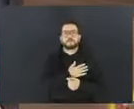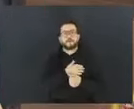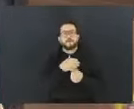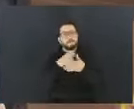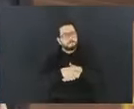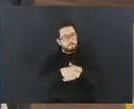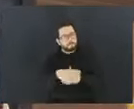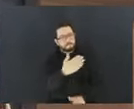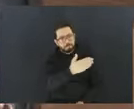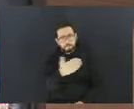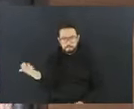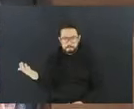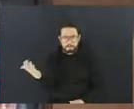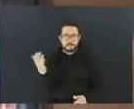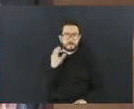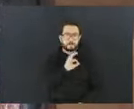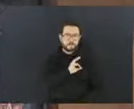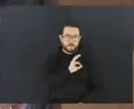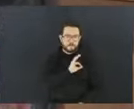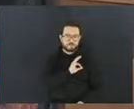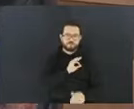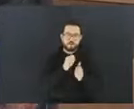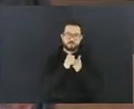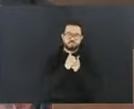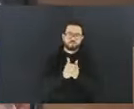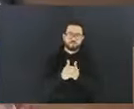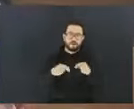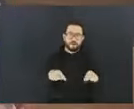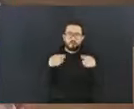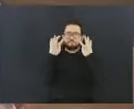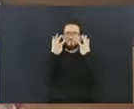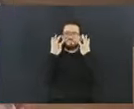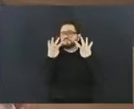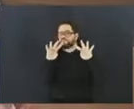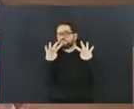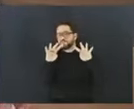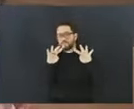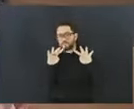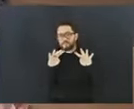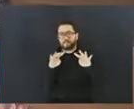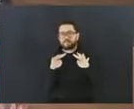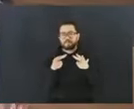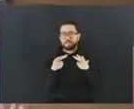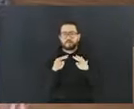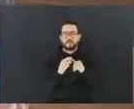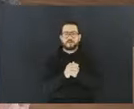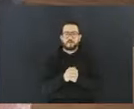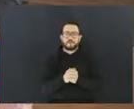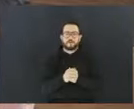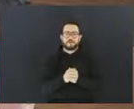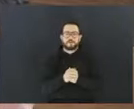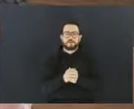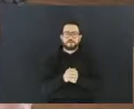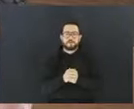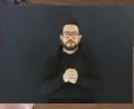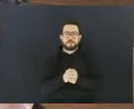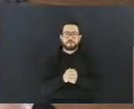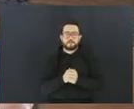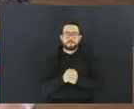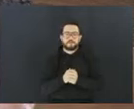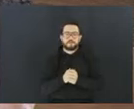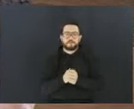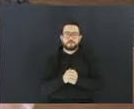estão assistindo nesse momento e os demais que assistem, as demais pessoas que assistem. A pergunta que eu queria fazer, já quero até